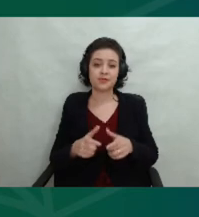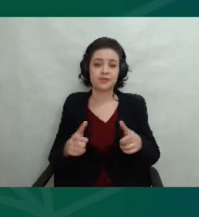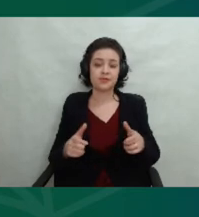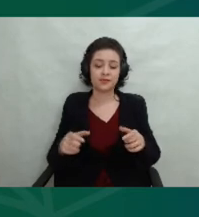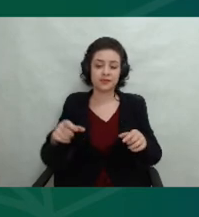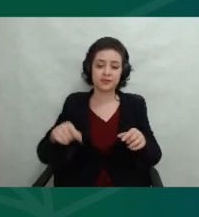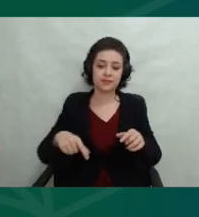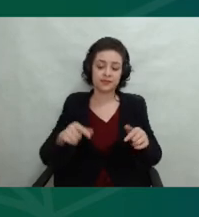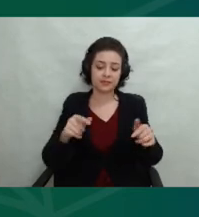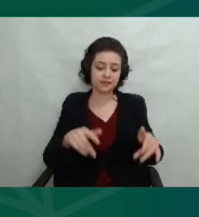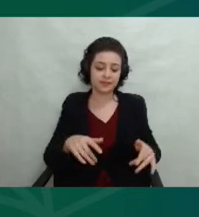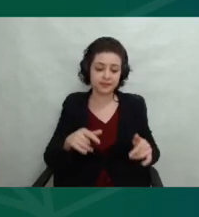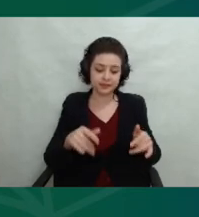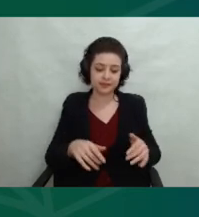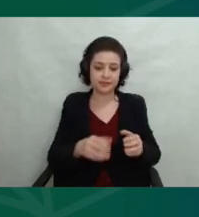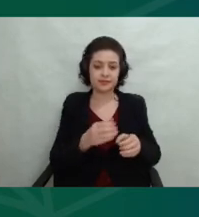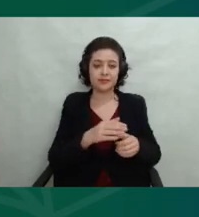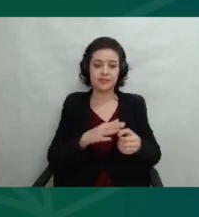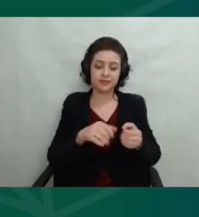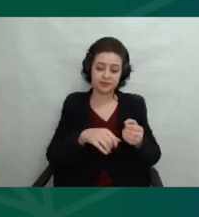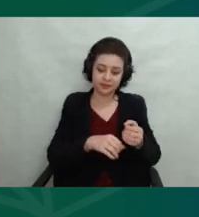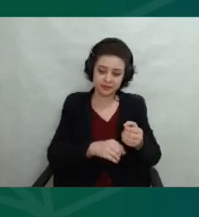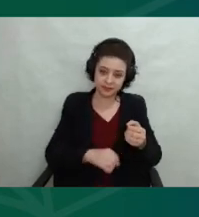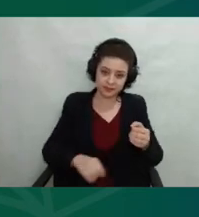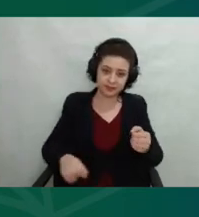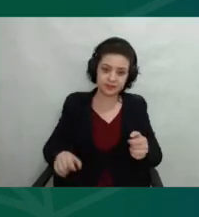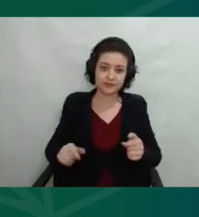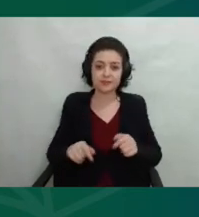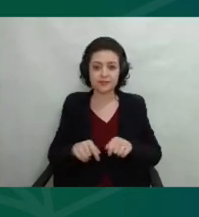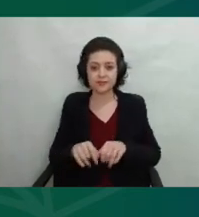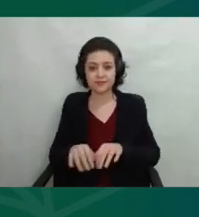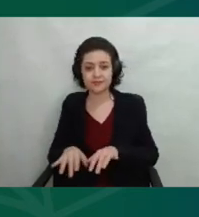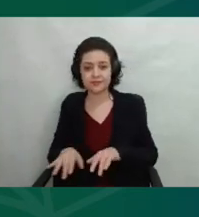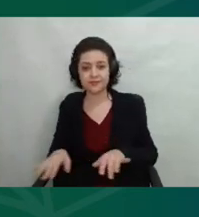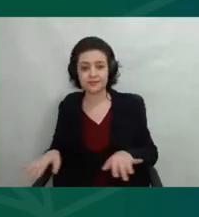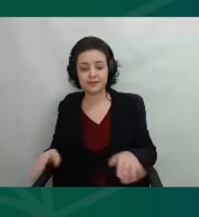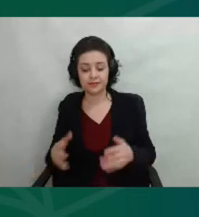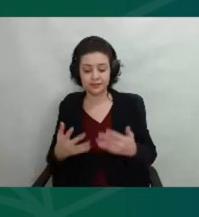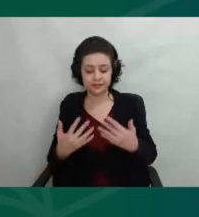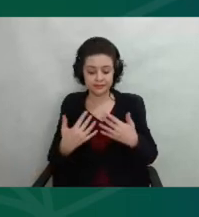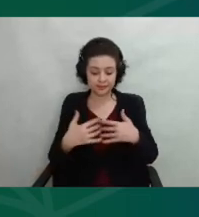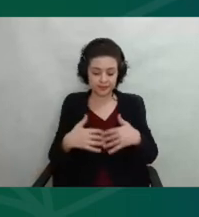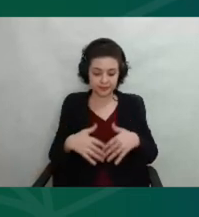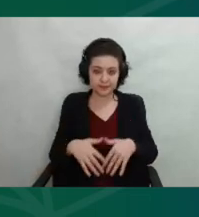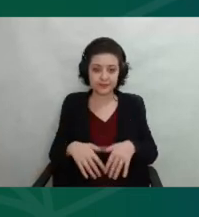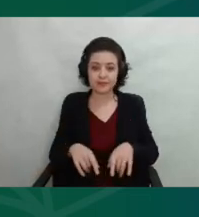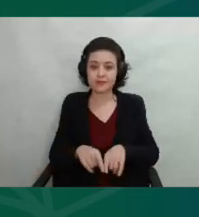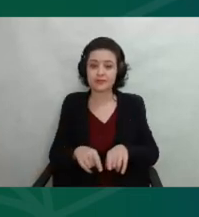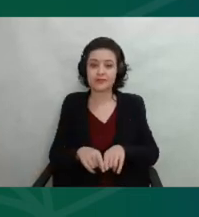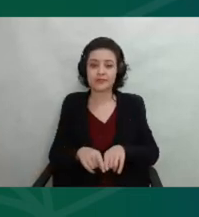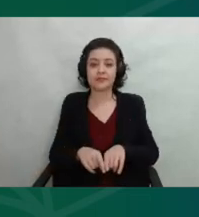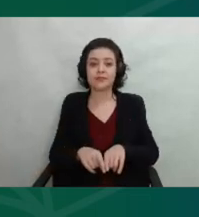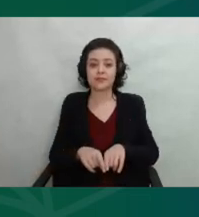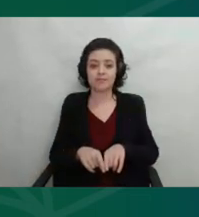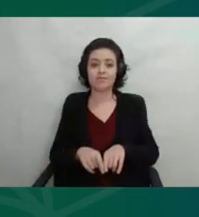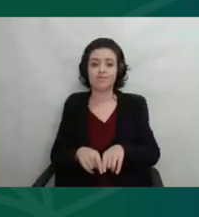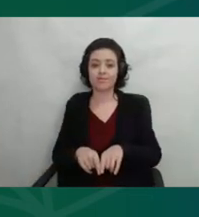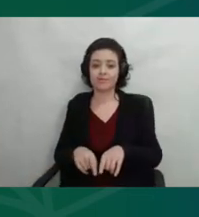são pouco metabolizados, excretados na sua forma original. Ainda que os podem